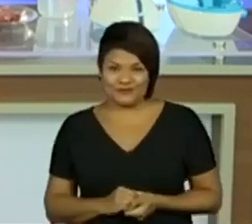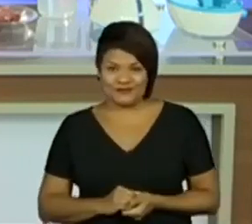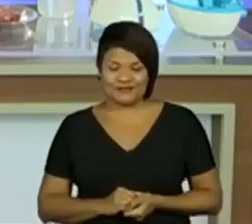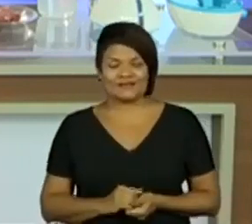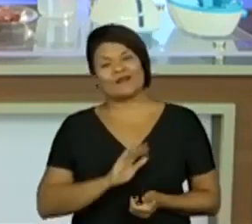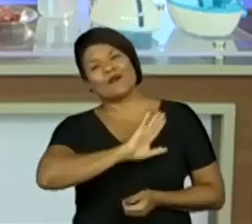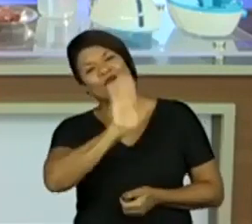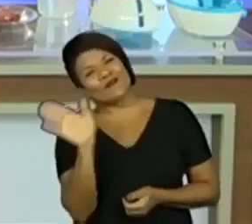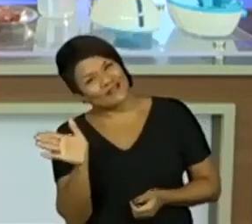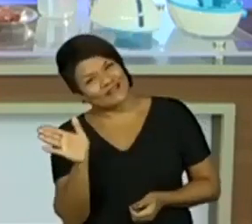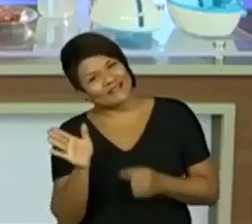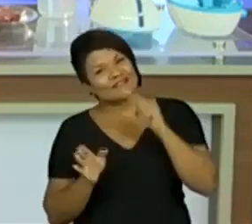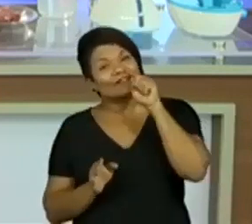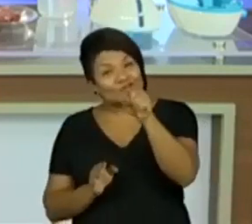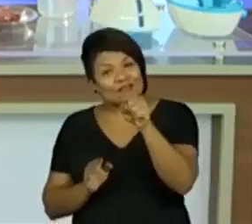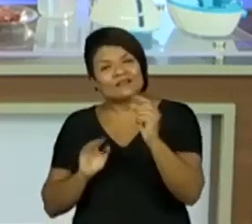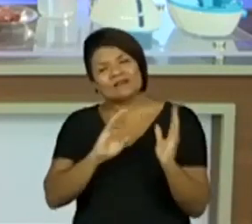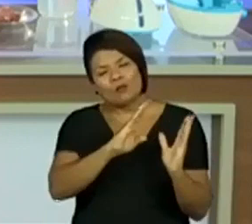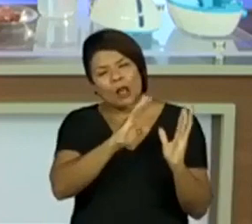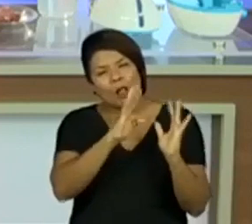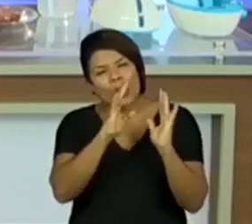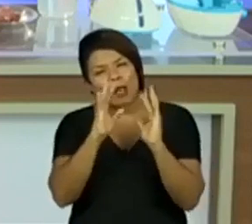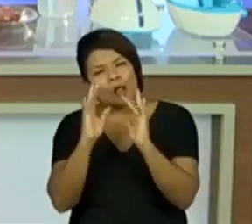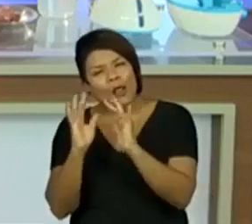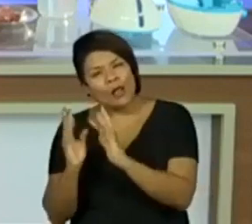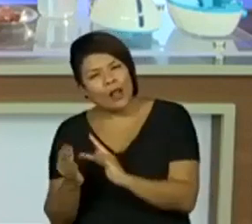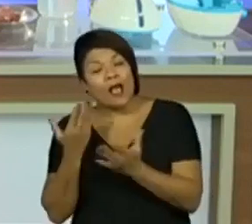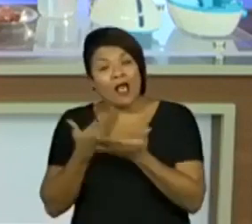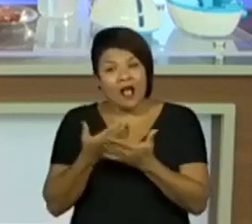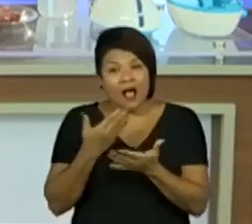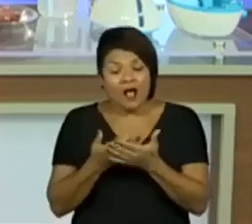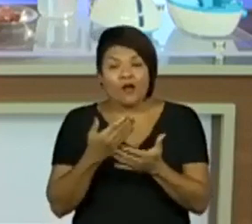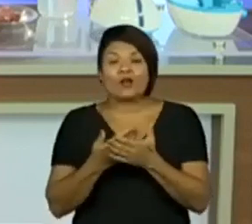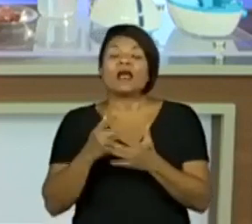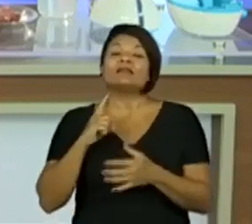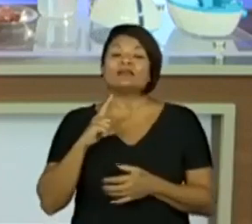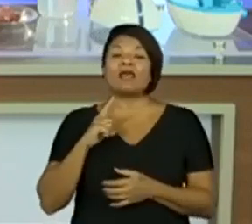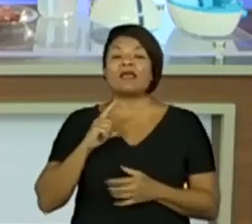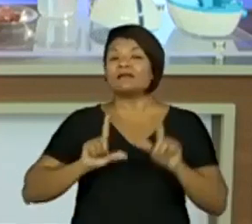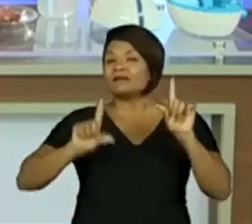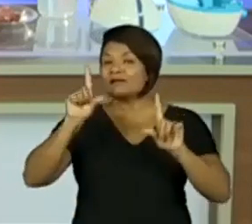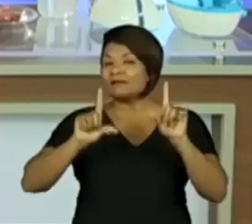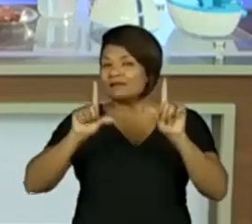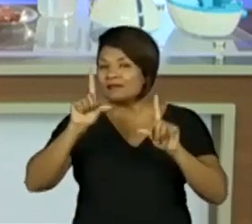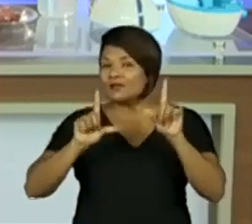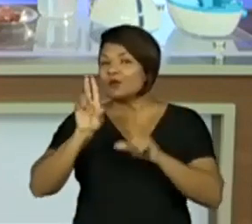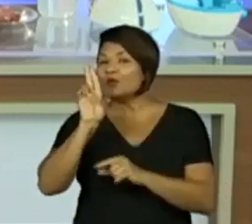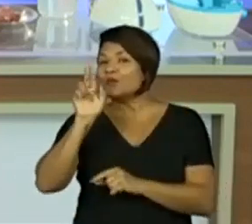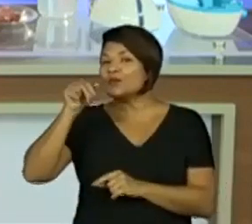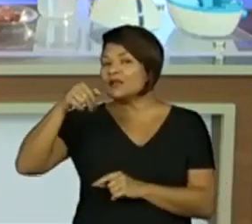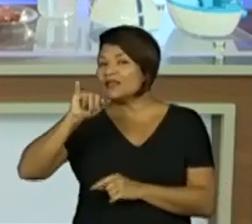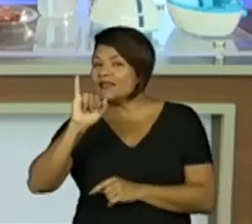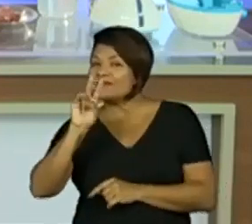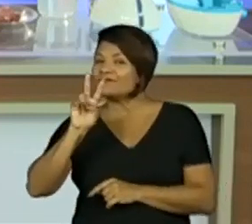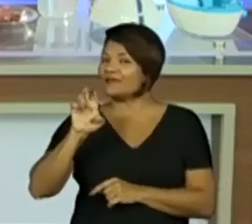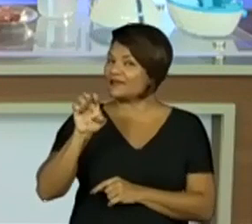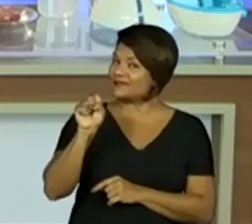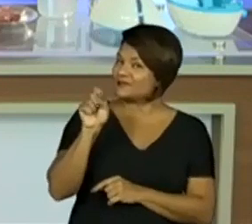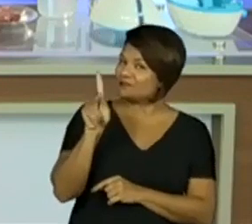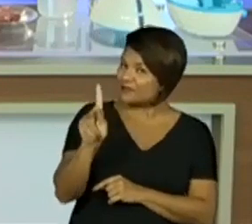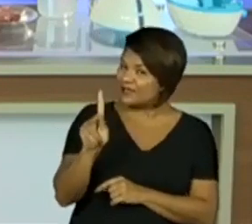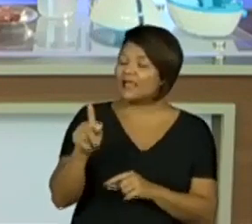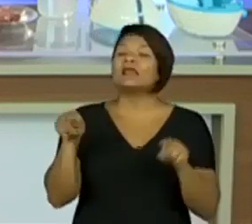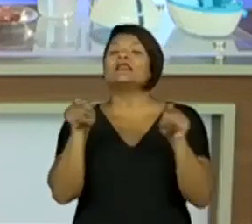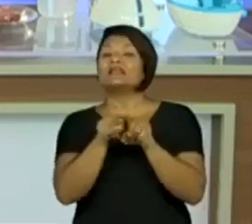Olá vocês que estão acompanhando essa aula através do canal da Univesp. Olá para vocês que estão acompanhando essa